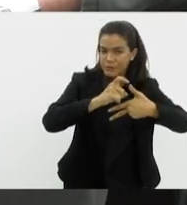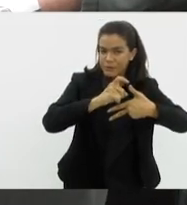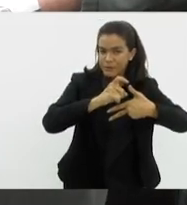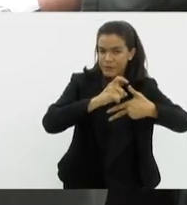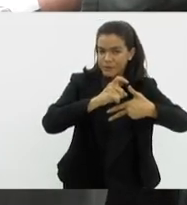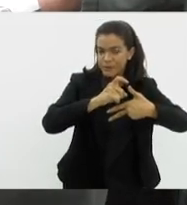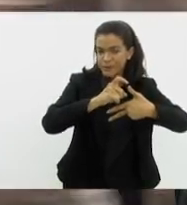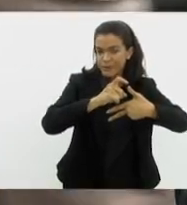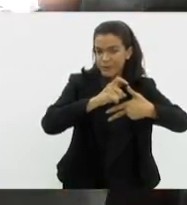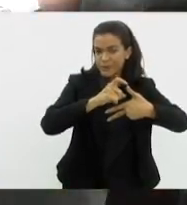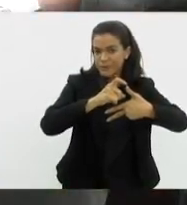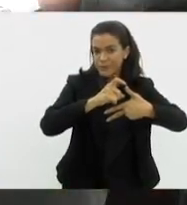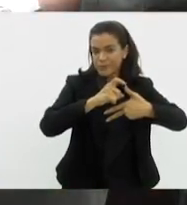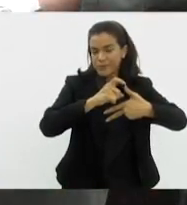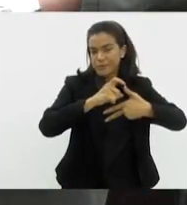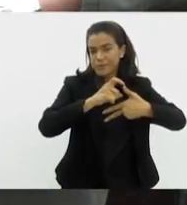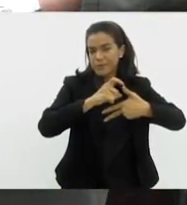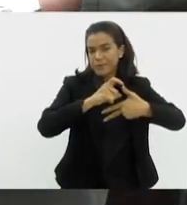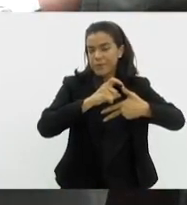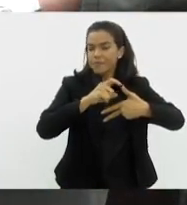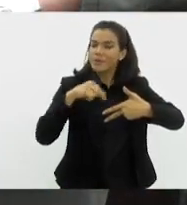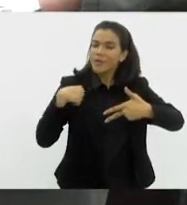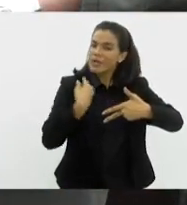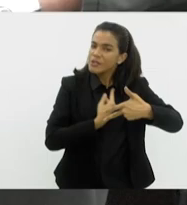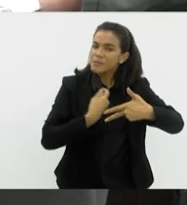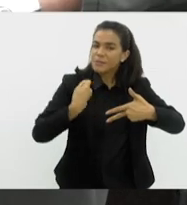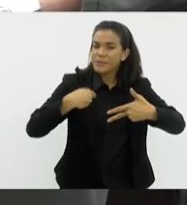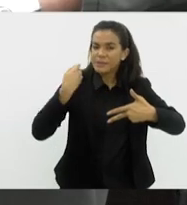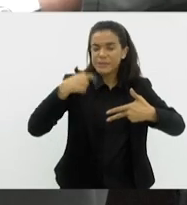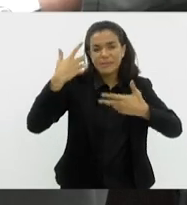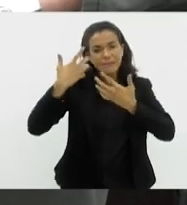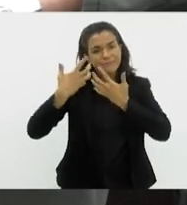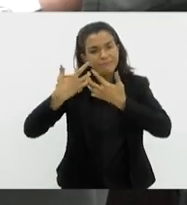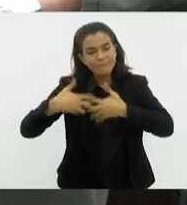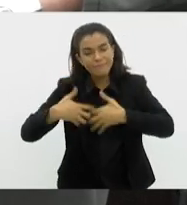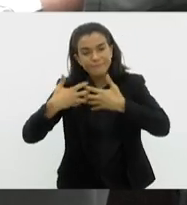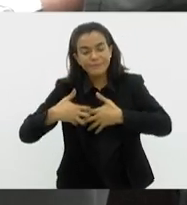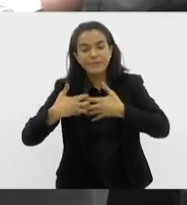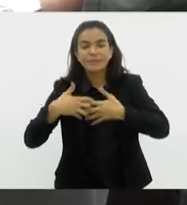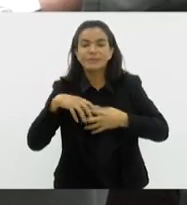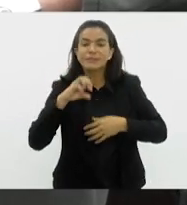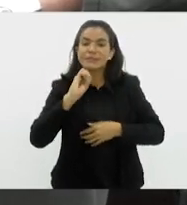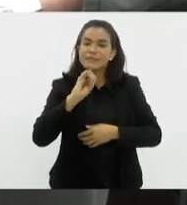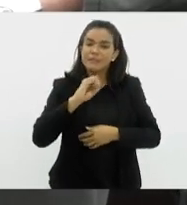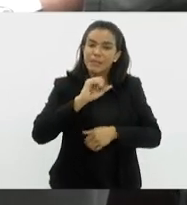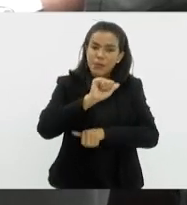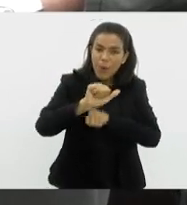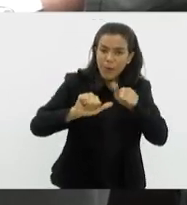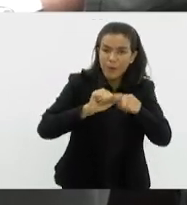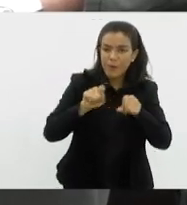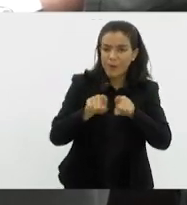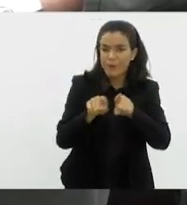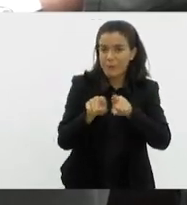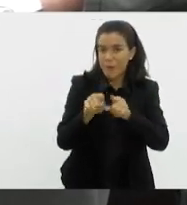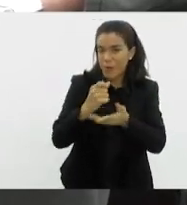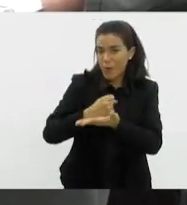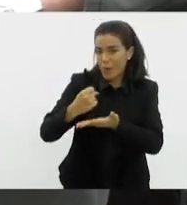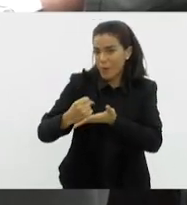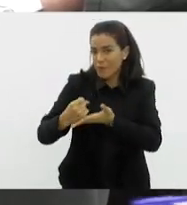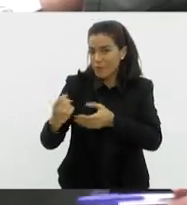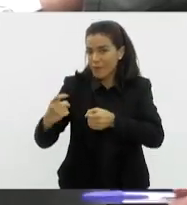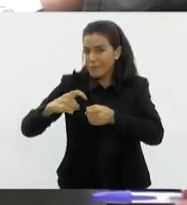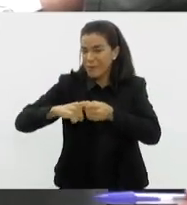E a gente tem que refletir se isso também não mexe no contrato estabelecido. Perfeito. Porque isso pode